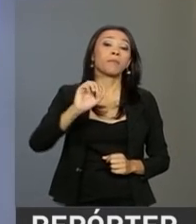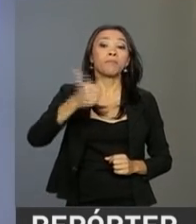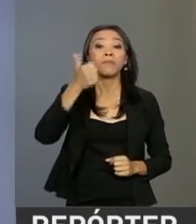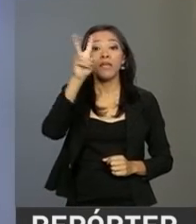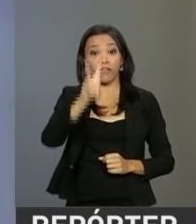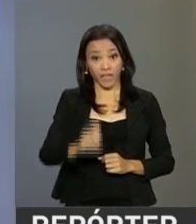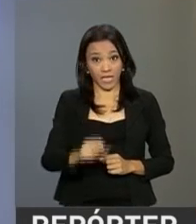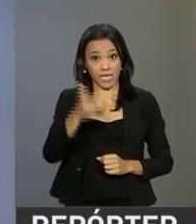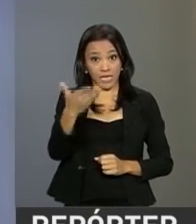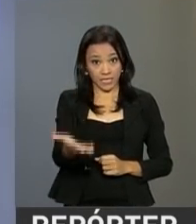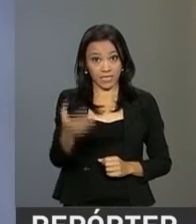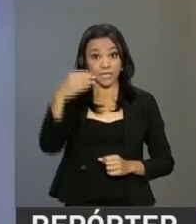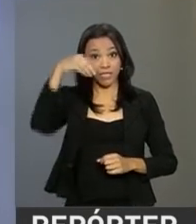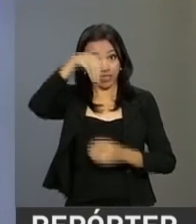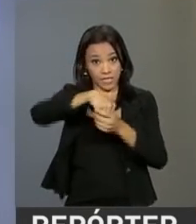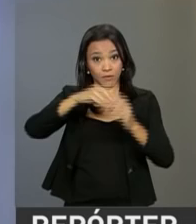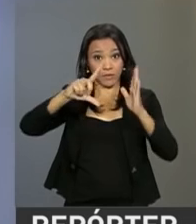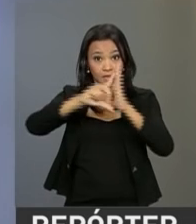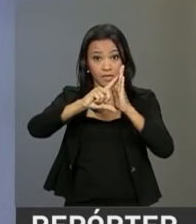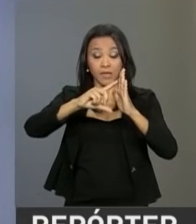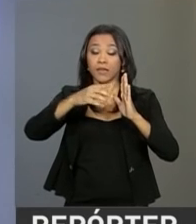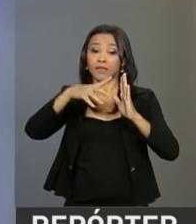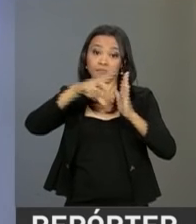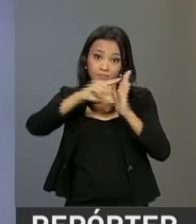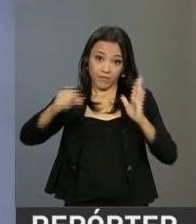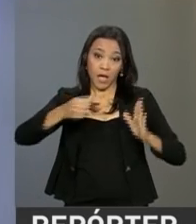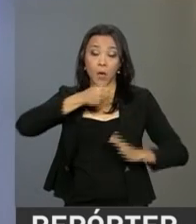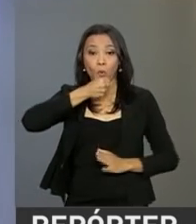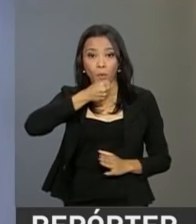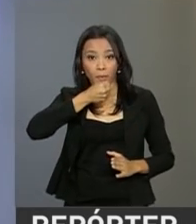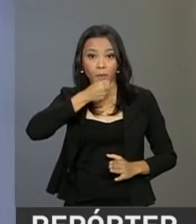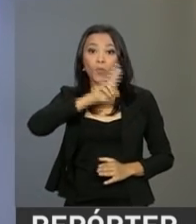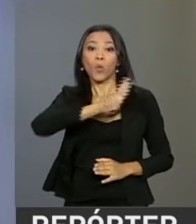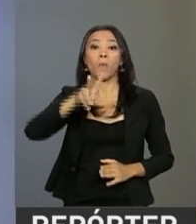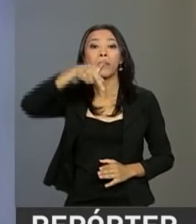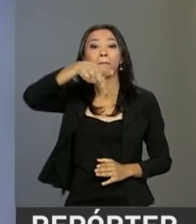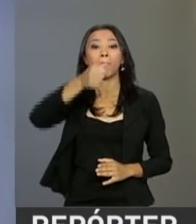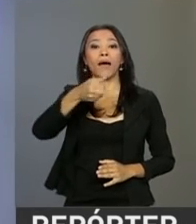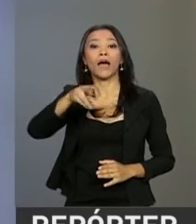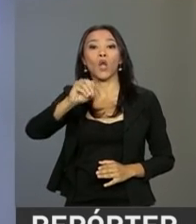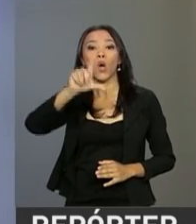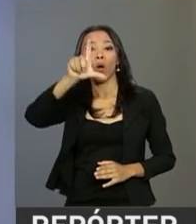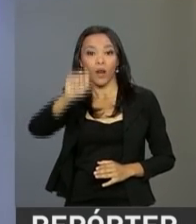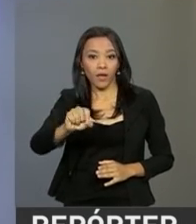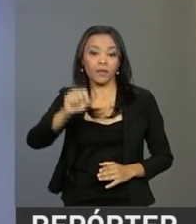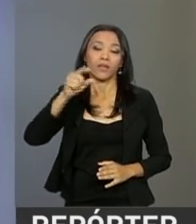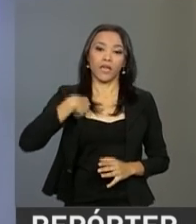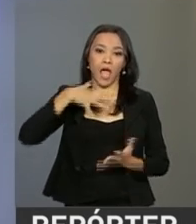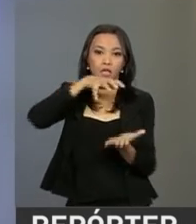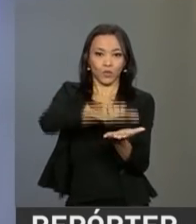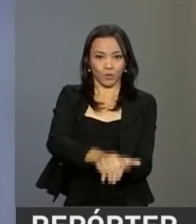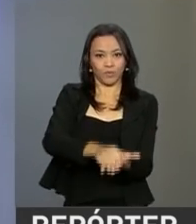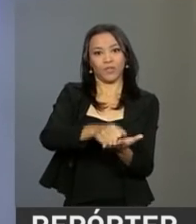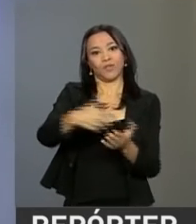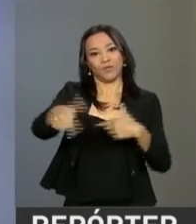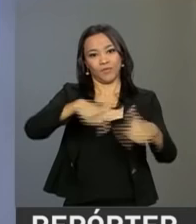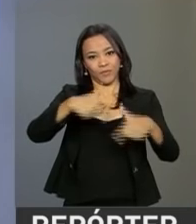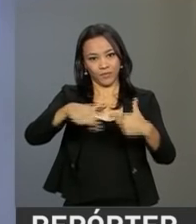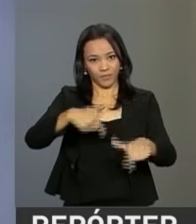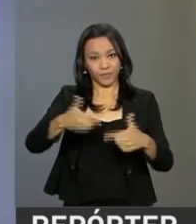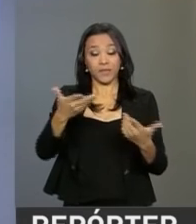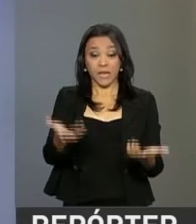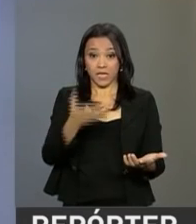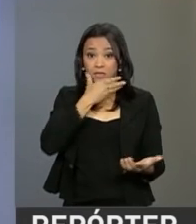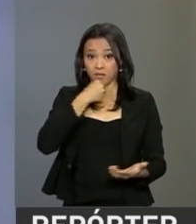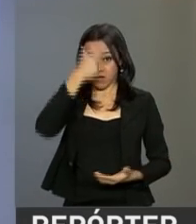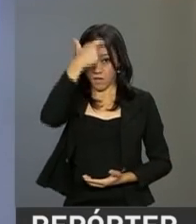que o porta-voz da Presidência da República, Alexandre Parola, se manifestou depois que assumiu o cargo no dia 28 de setembro. Segundo o